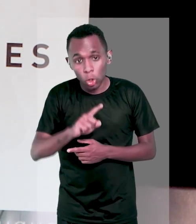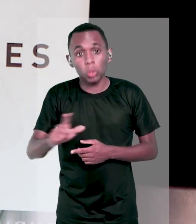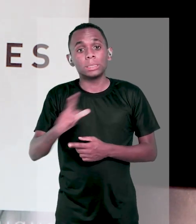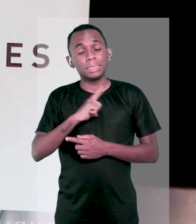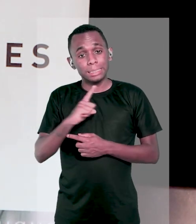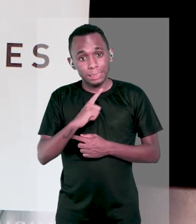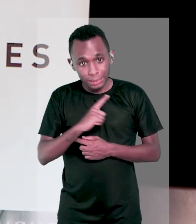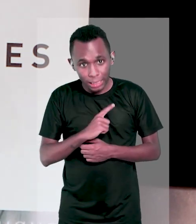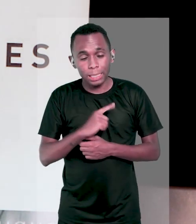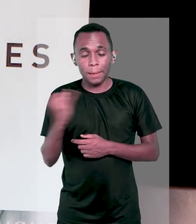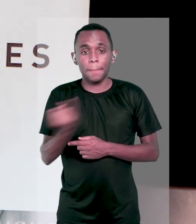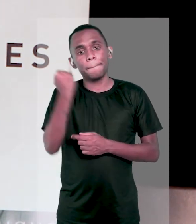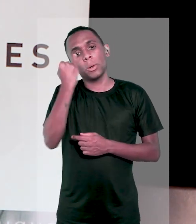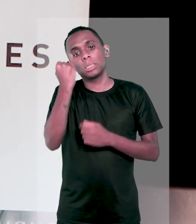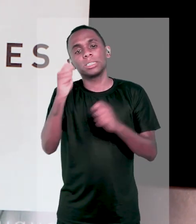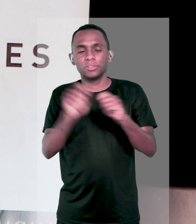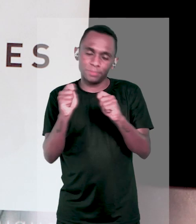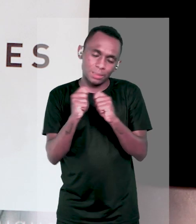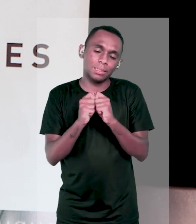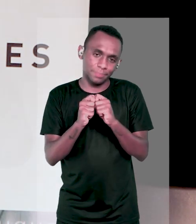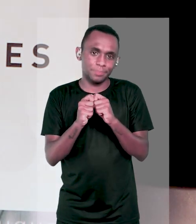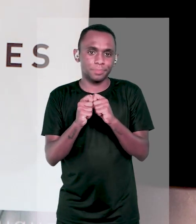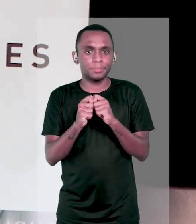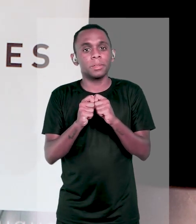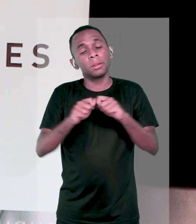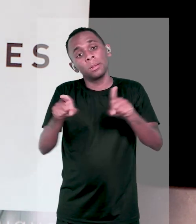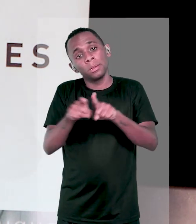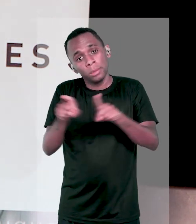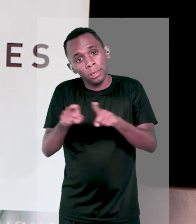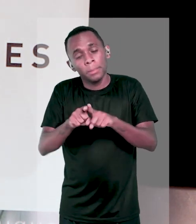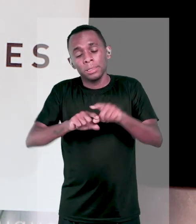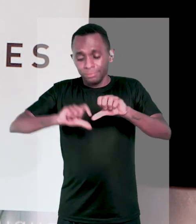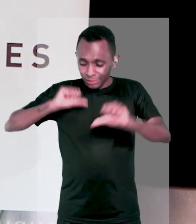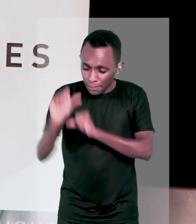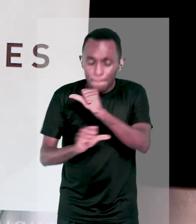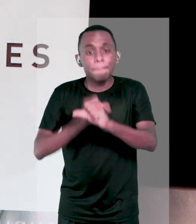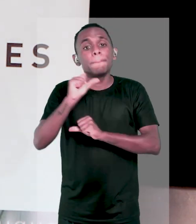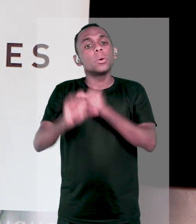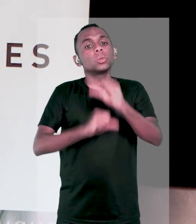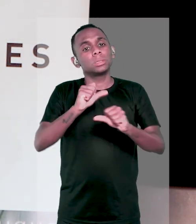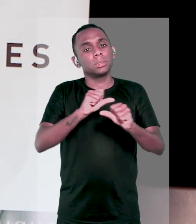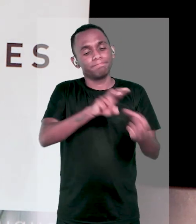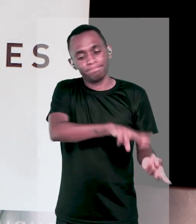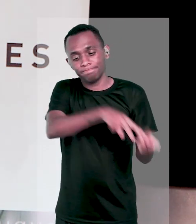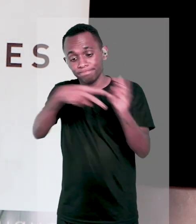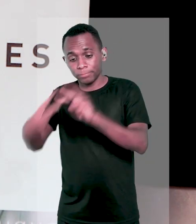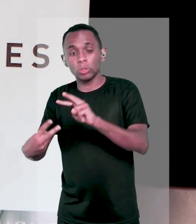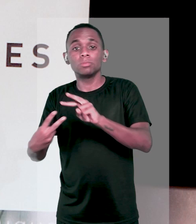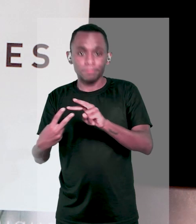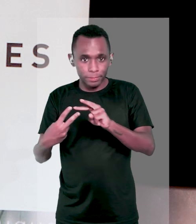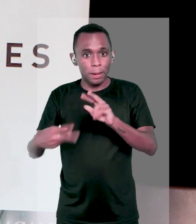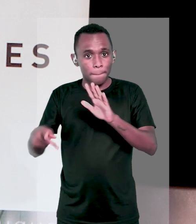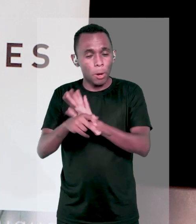tomo um copo d'água e está resolvido isto é útil porque me